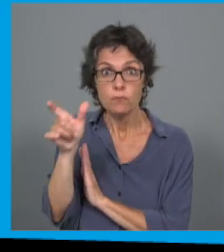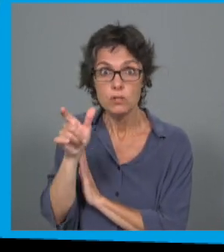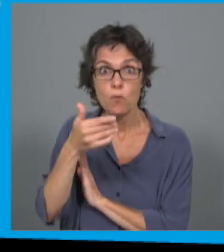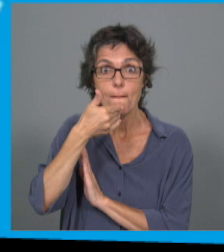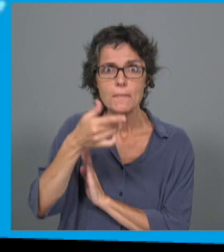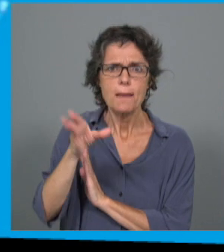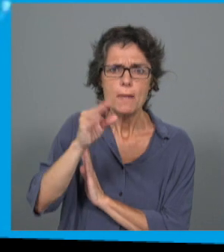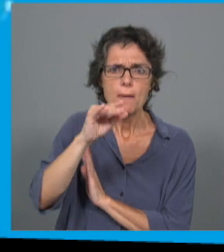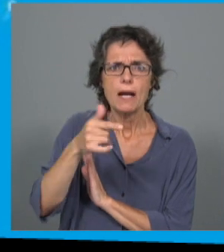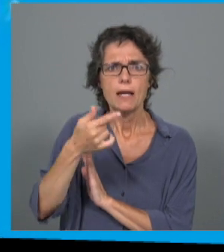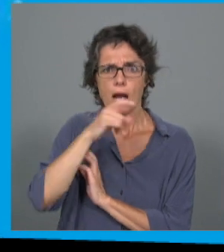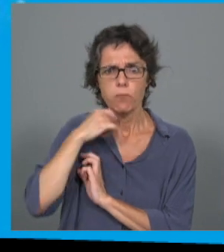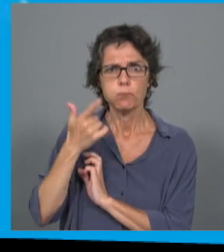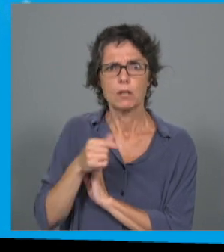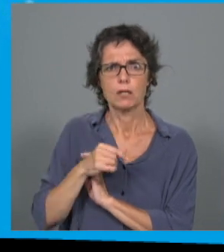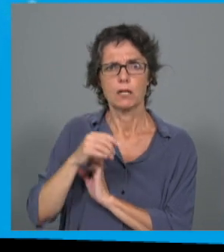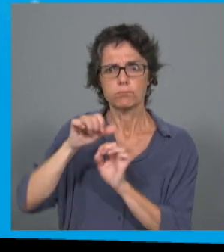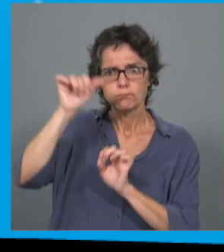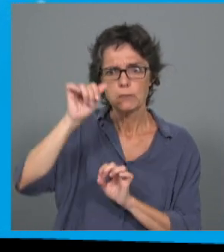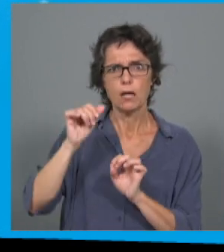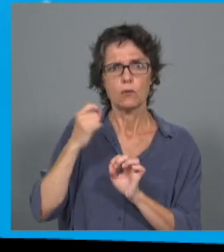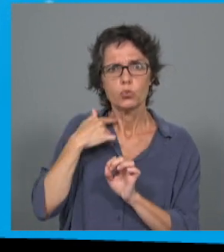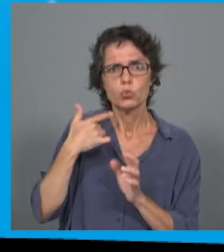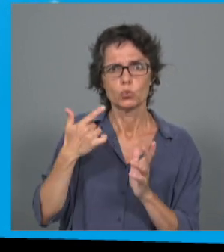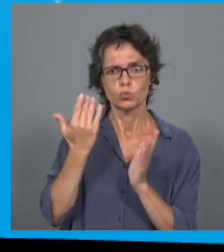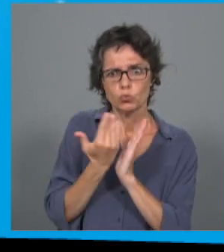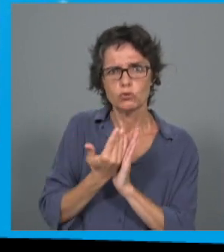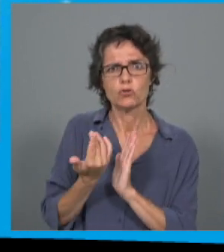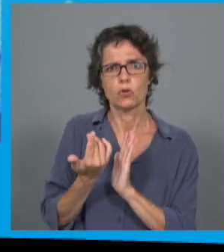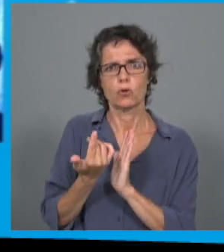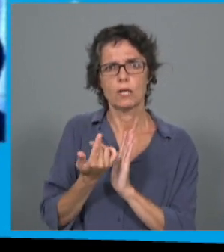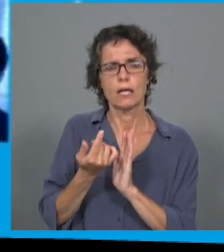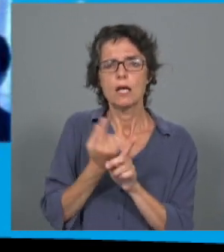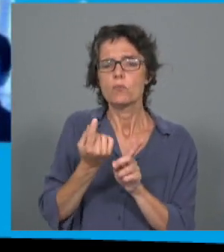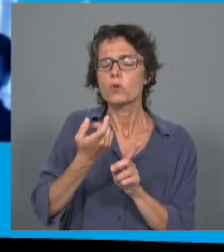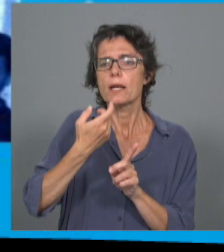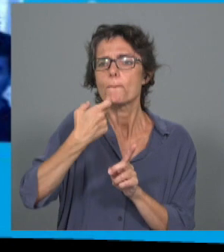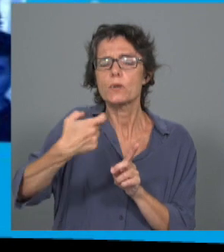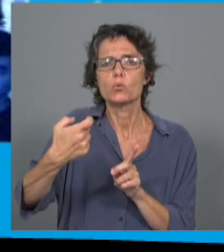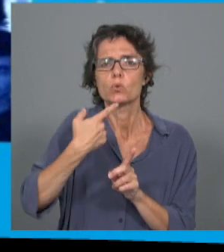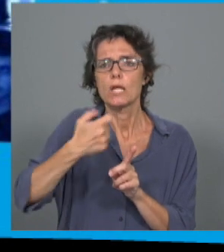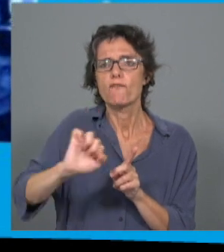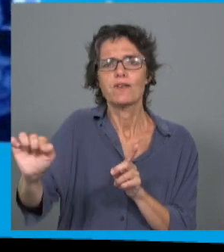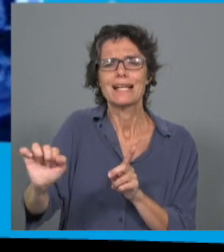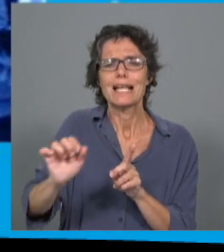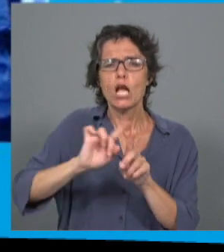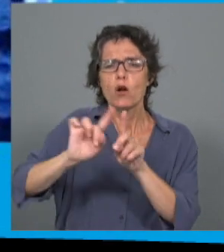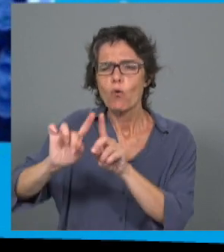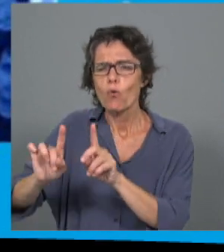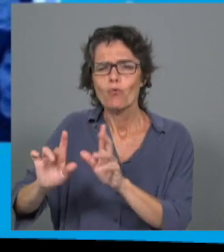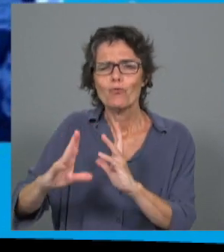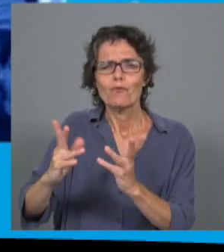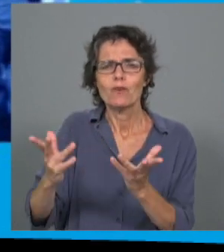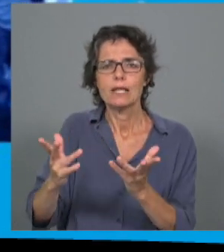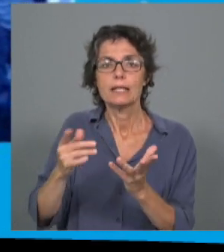sua qualificação académica, das respostas que dão às questões que eles próprios têm, e para isso é necessário haver esse investimento